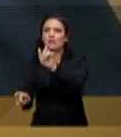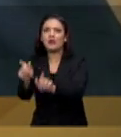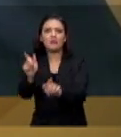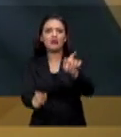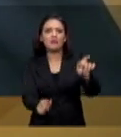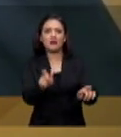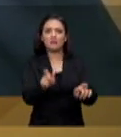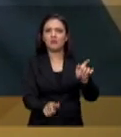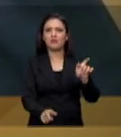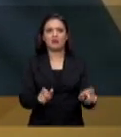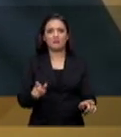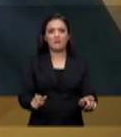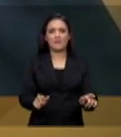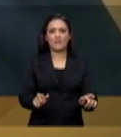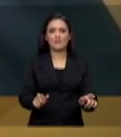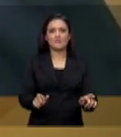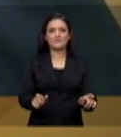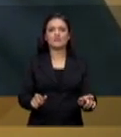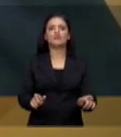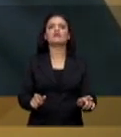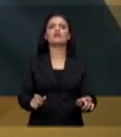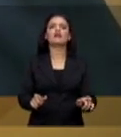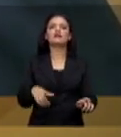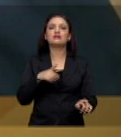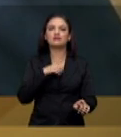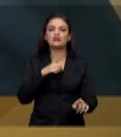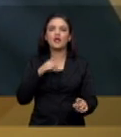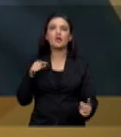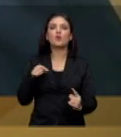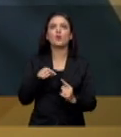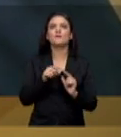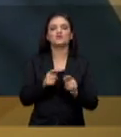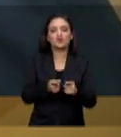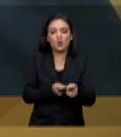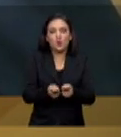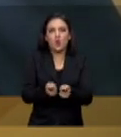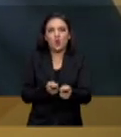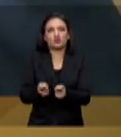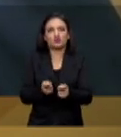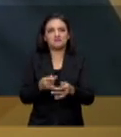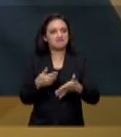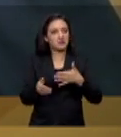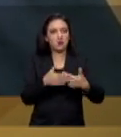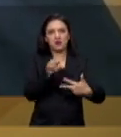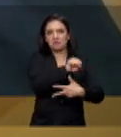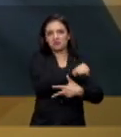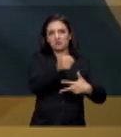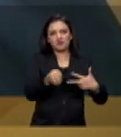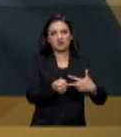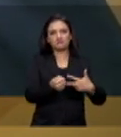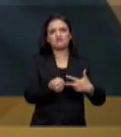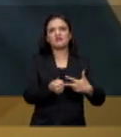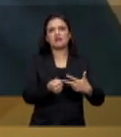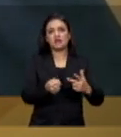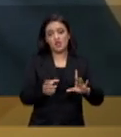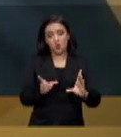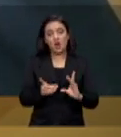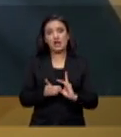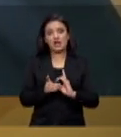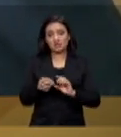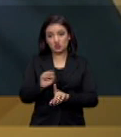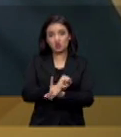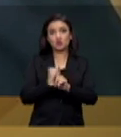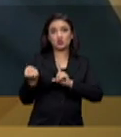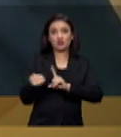qualquer parcela de poder uma pretensão de controle. O que marca a sociedade democrática é